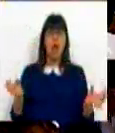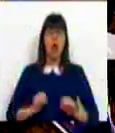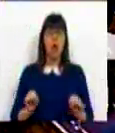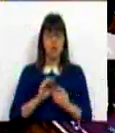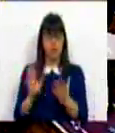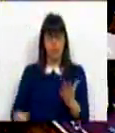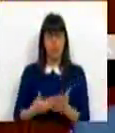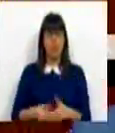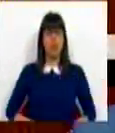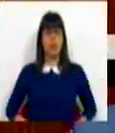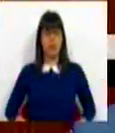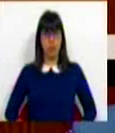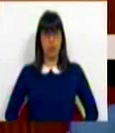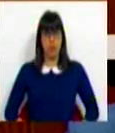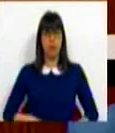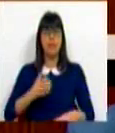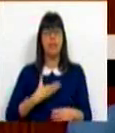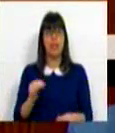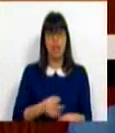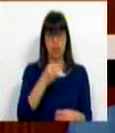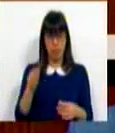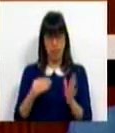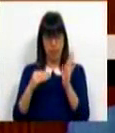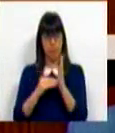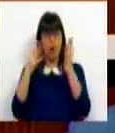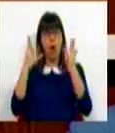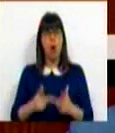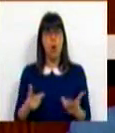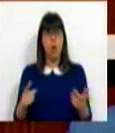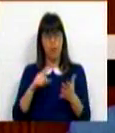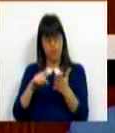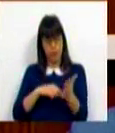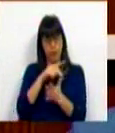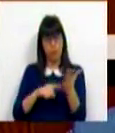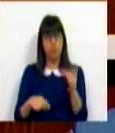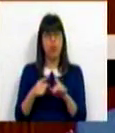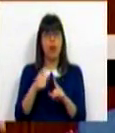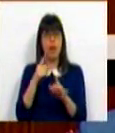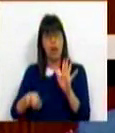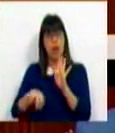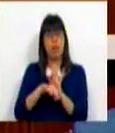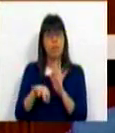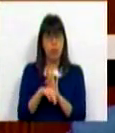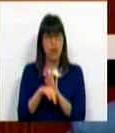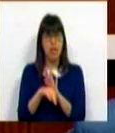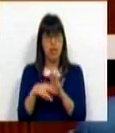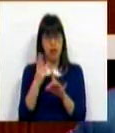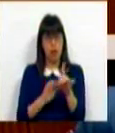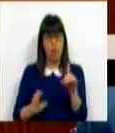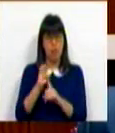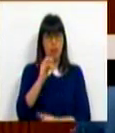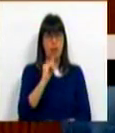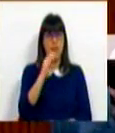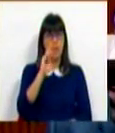uma proposta do CDS-PP para, no orçamento, revogar uma portaria que aumentou